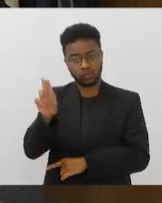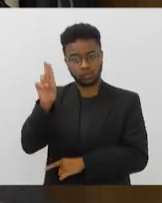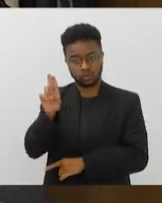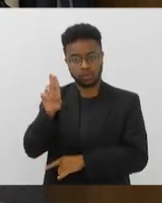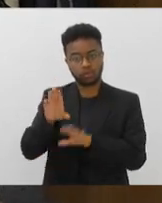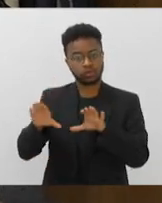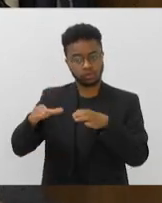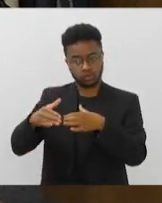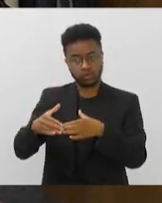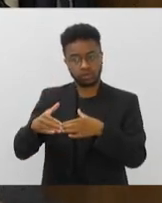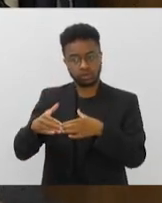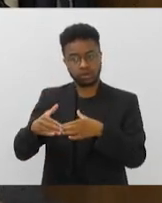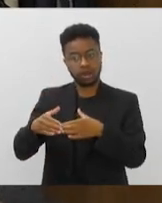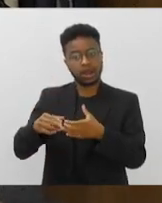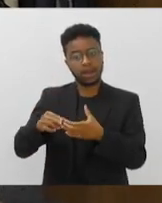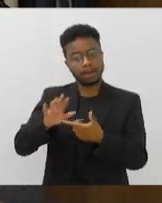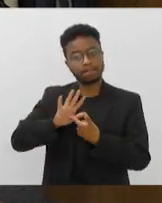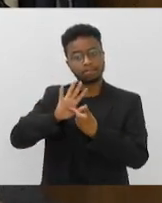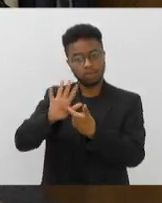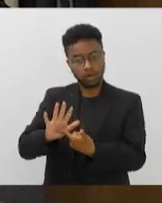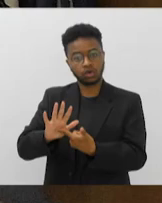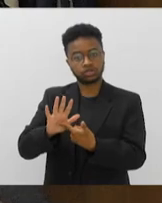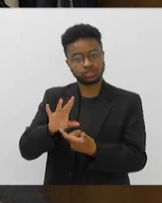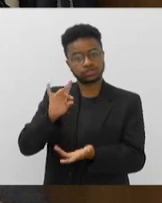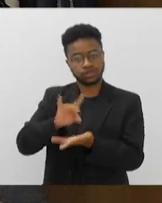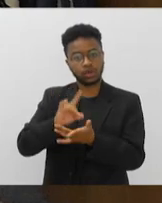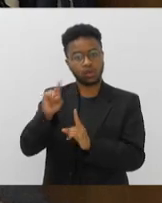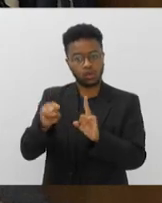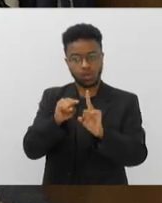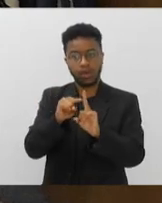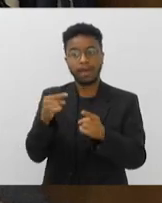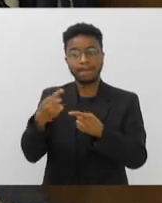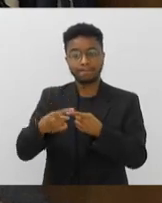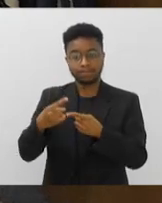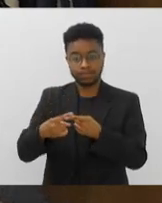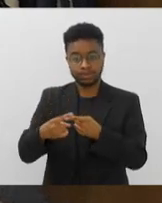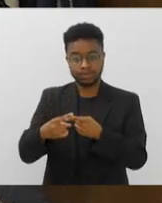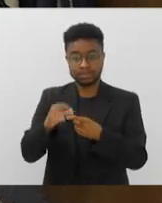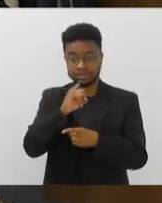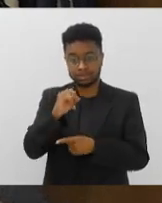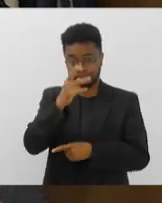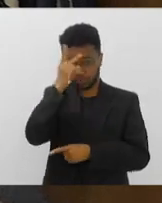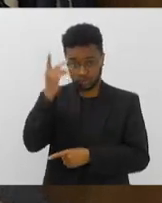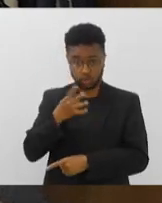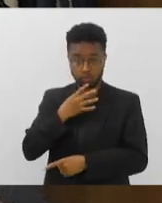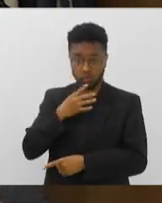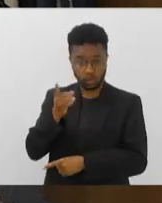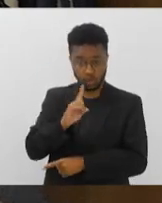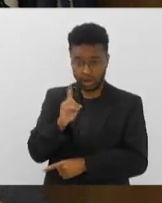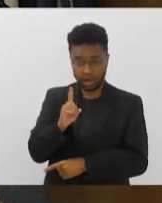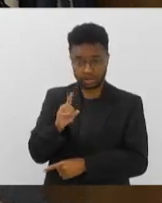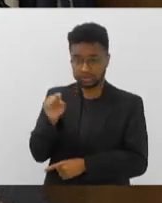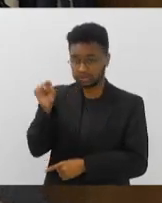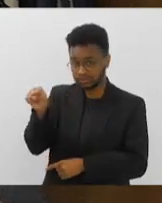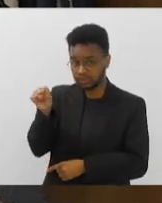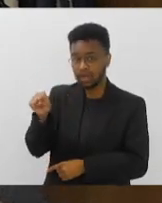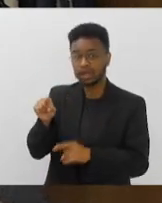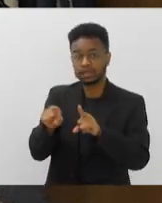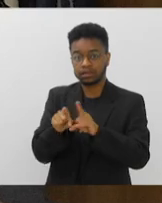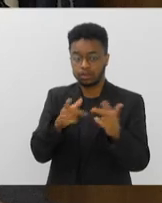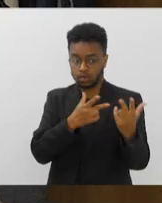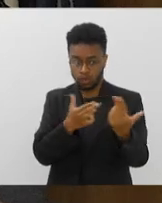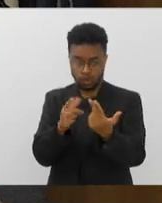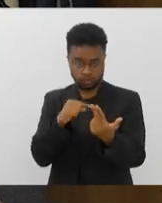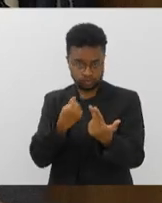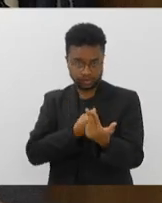frente parlamentar então traduza as as reas intenções porque para aqueles que não conhecem a senhora como nós conhecemos para aqueles que não conhecem os